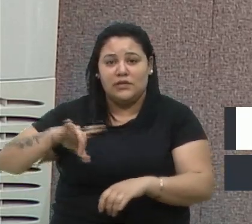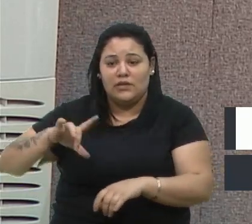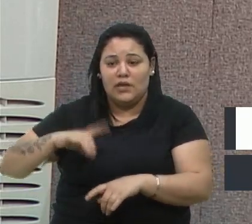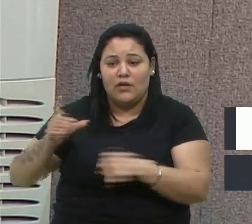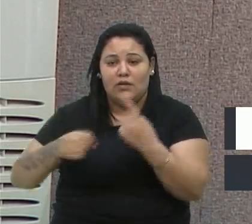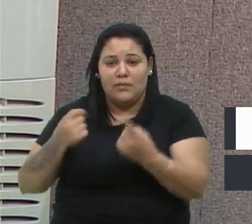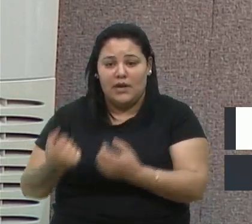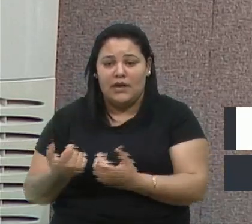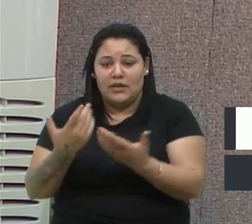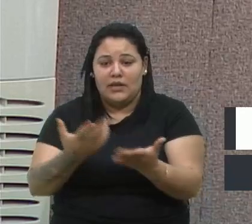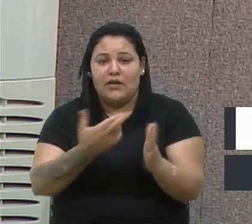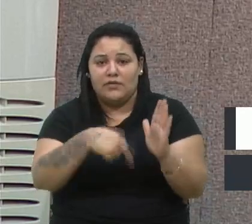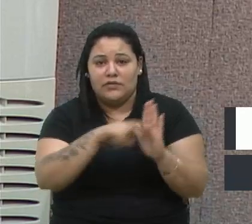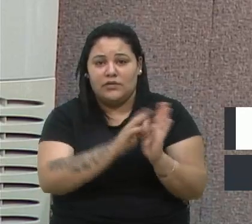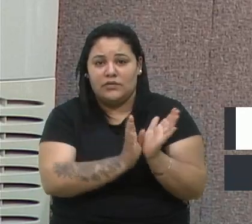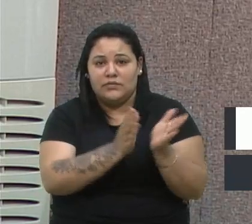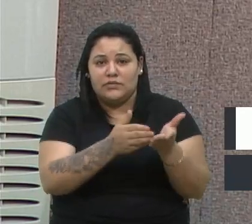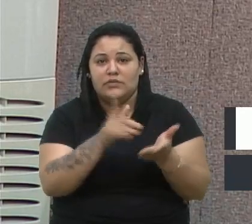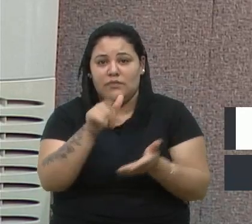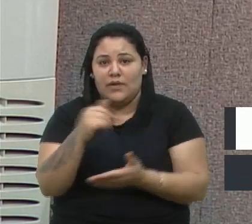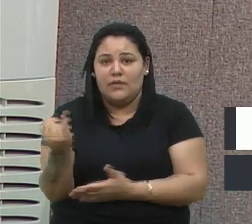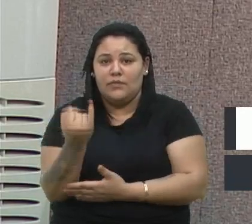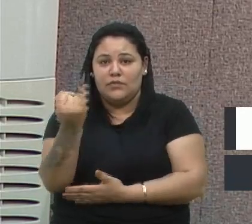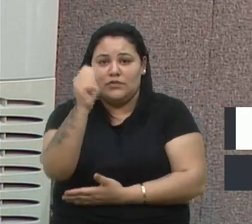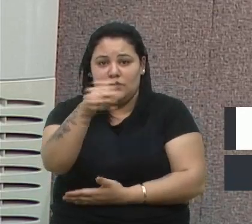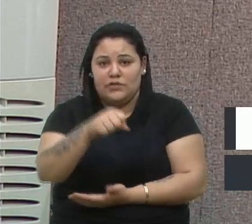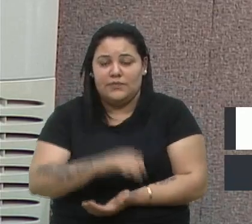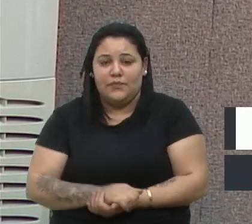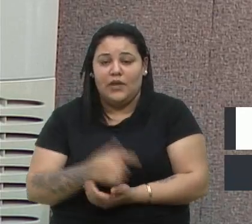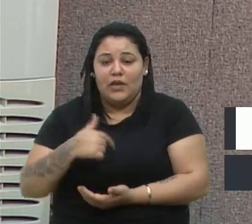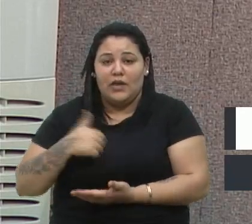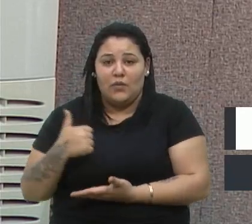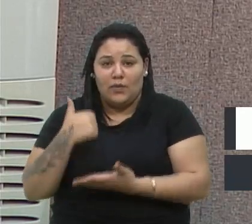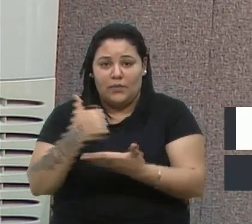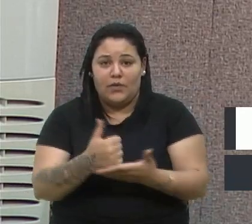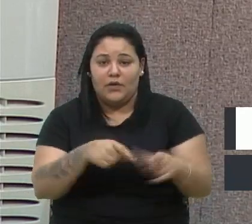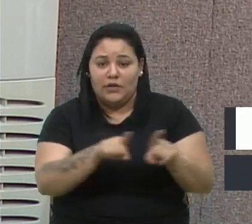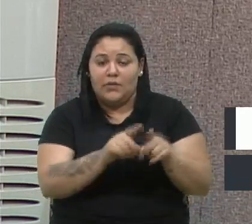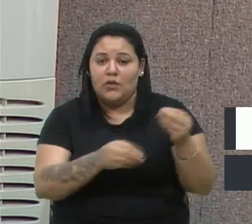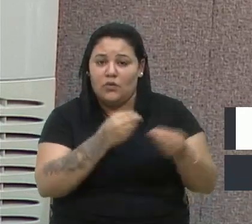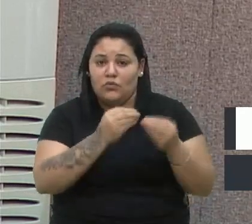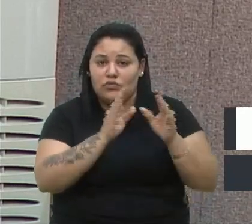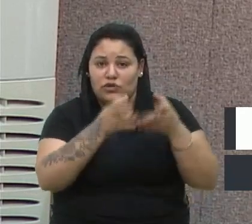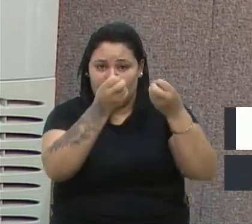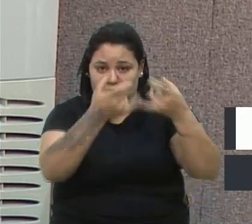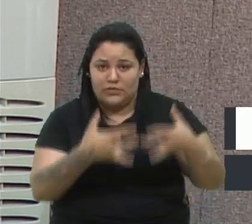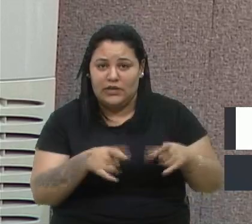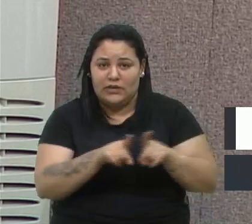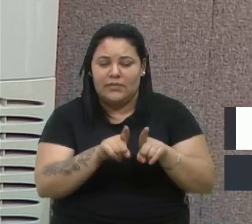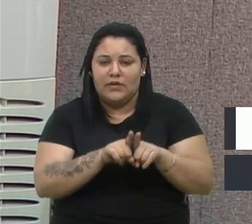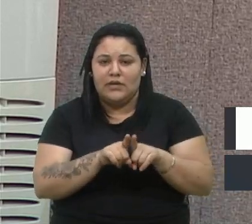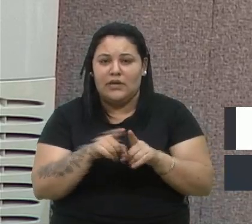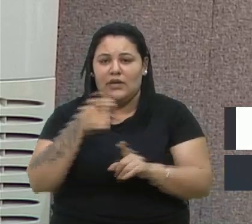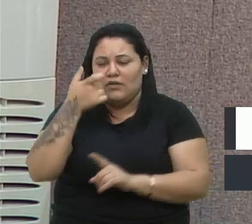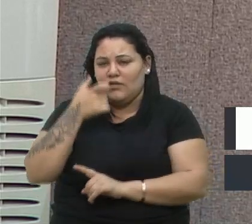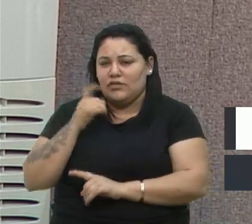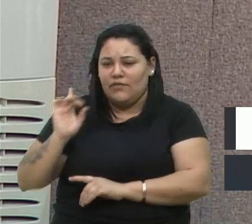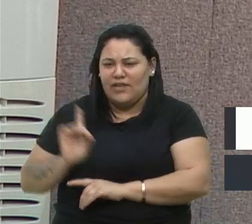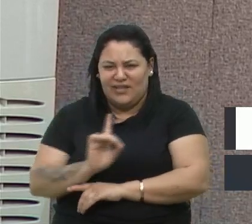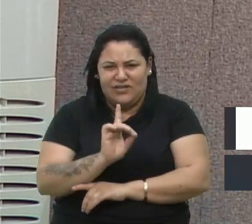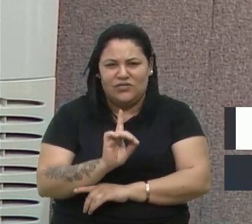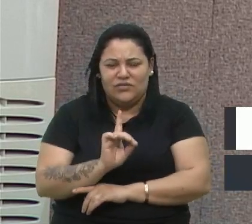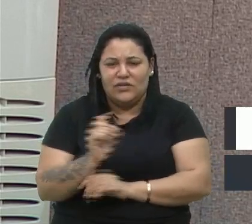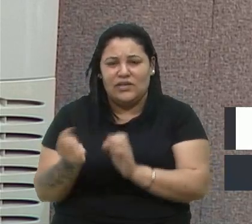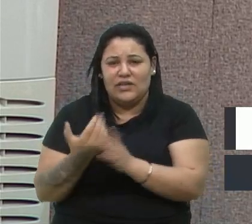o resultado da comissão, então é importante sim. E sou a favor também, como citaram, não sei, eu acho que eu estava entrando na hora que citaram, de criar uma comissão de